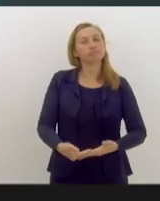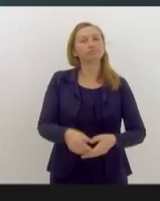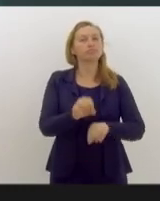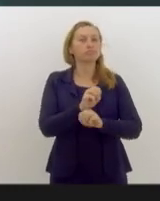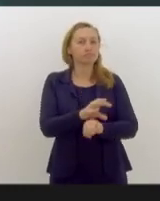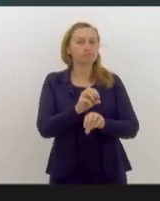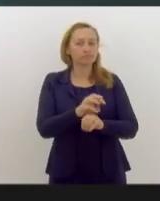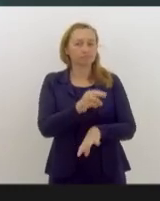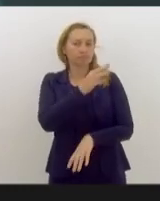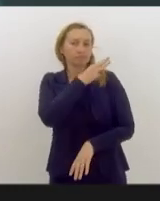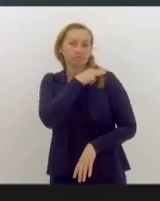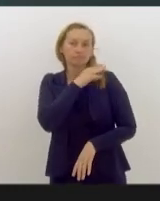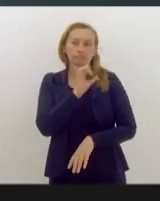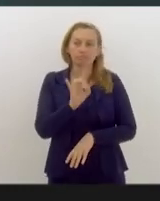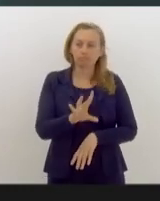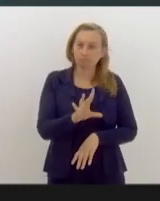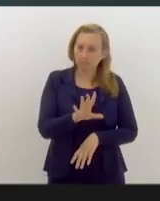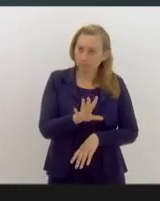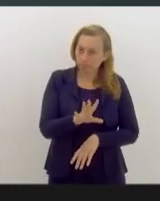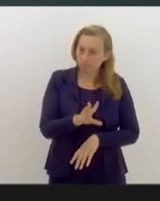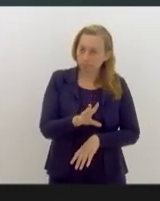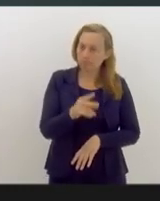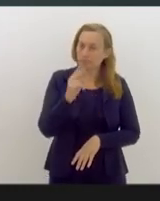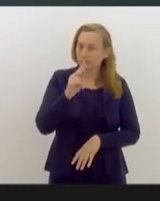médio somente o mínimo de